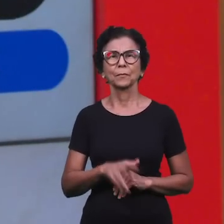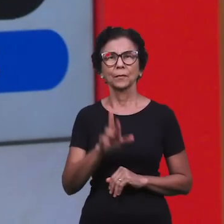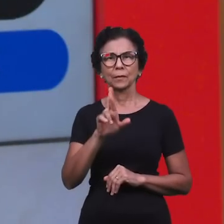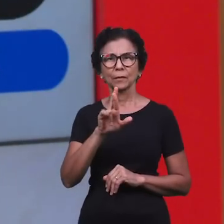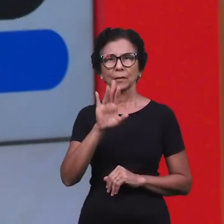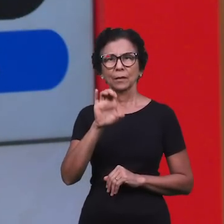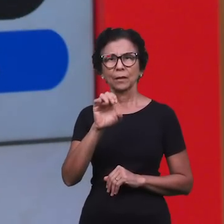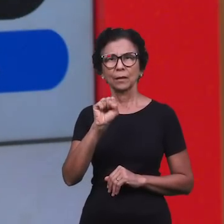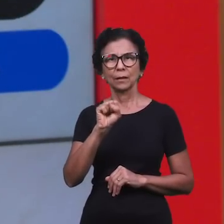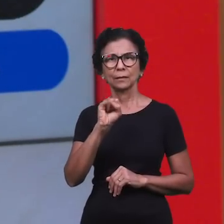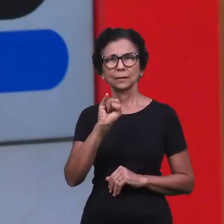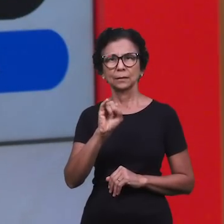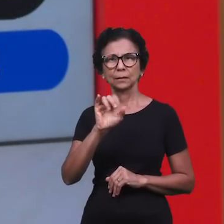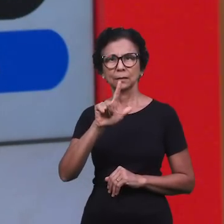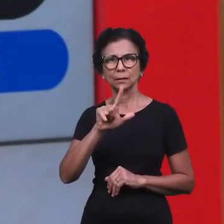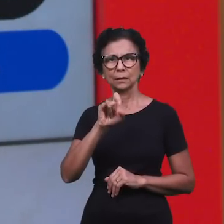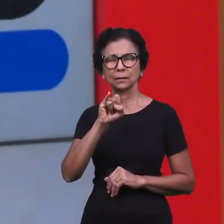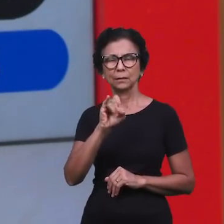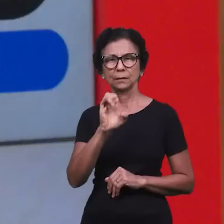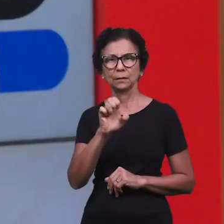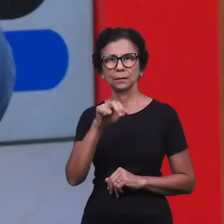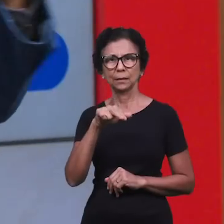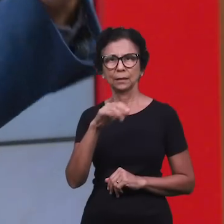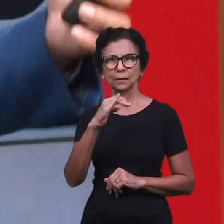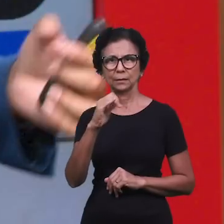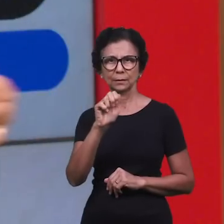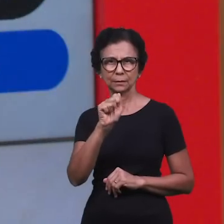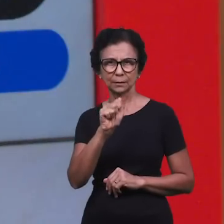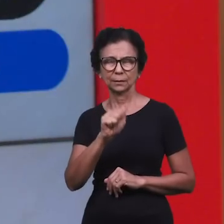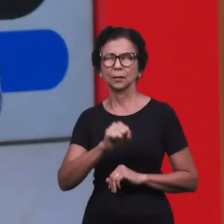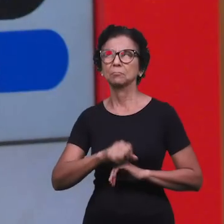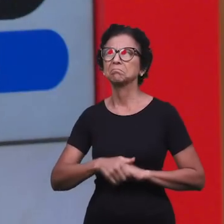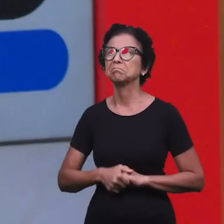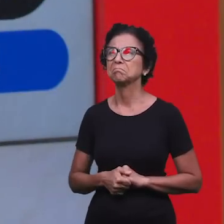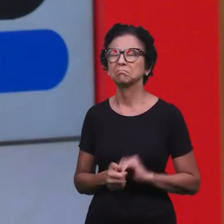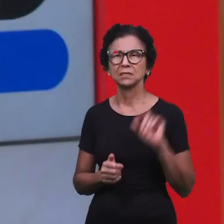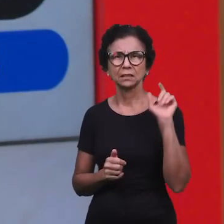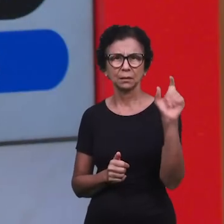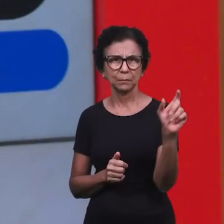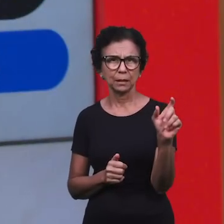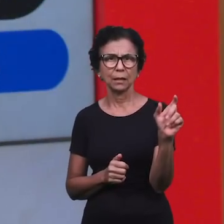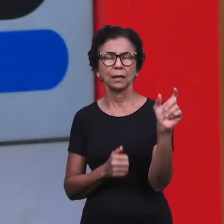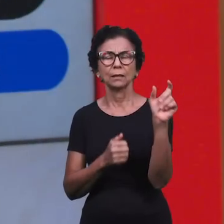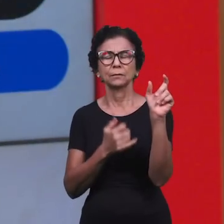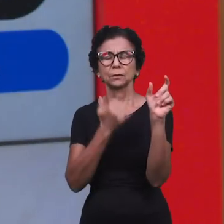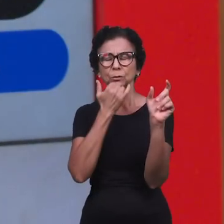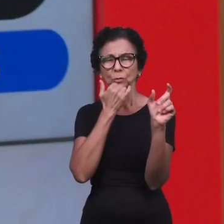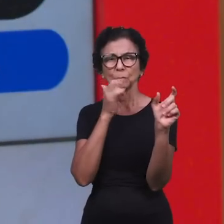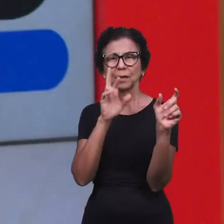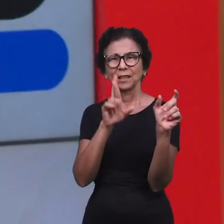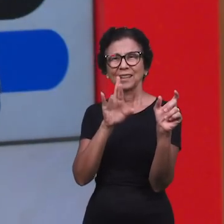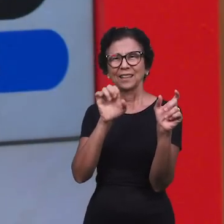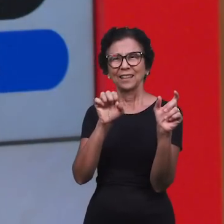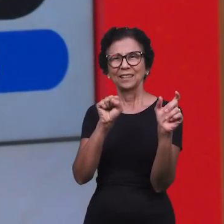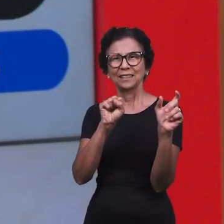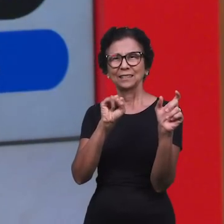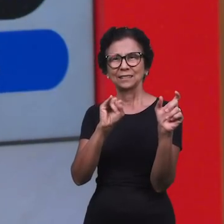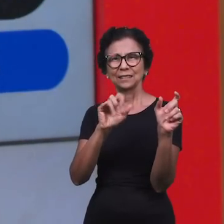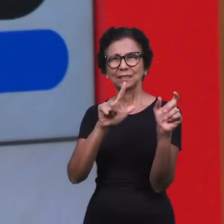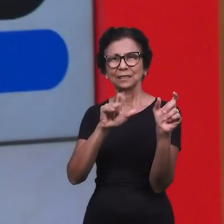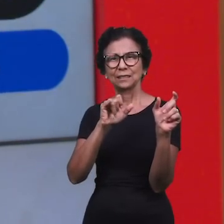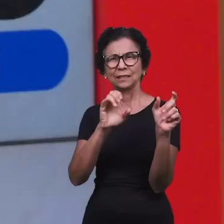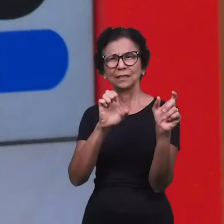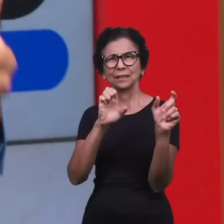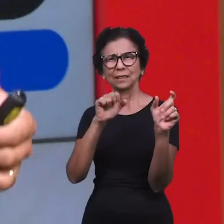né, espaço nas redes sociais, nos programas, né, muita gente falando sobre resiliência, tá certo? E